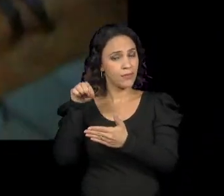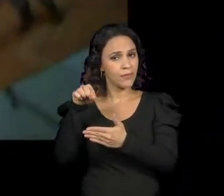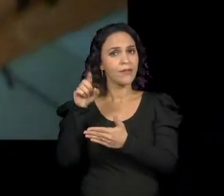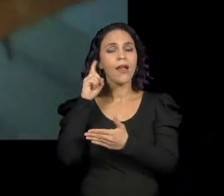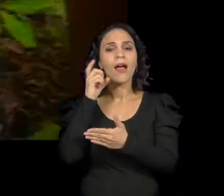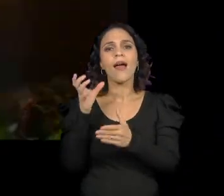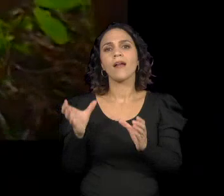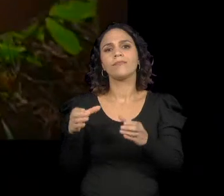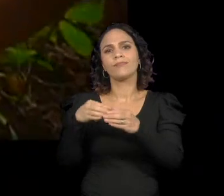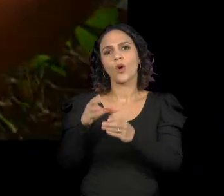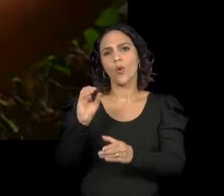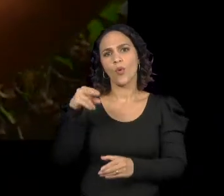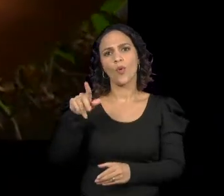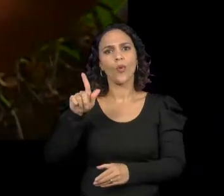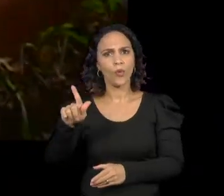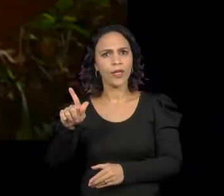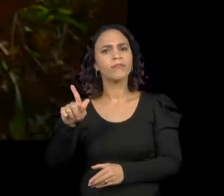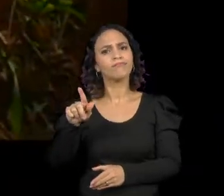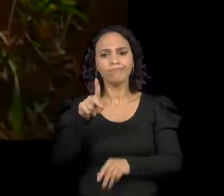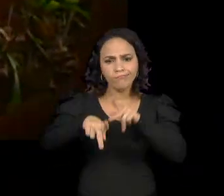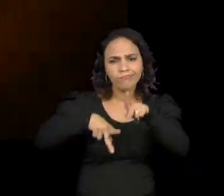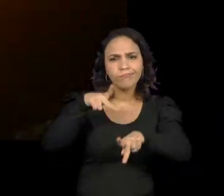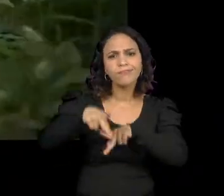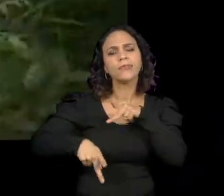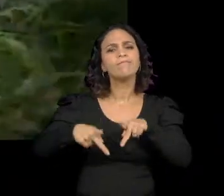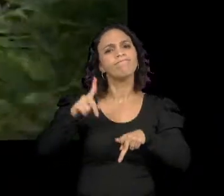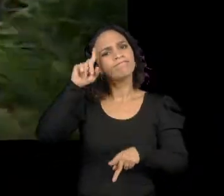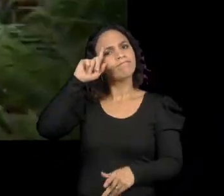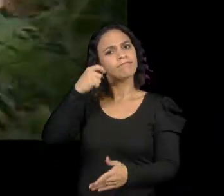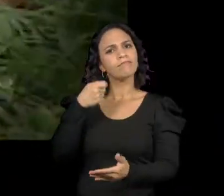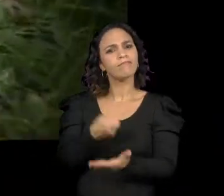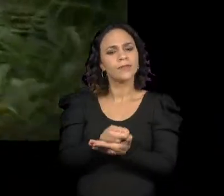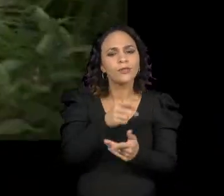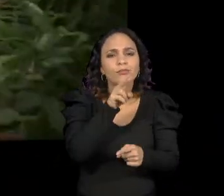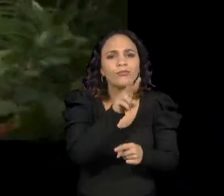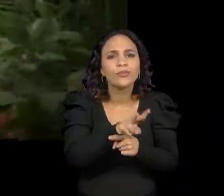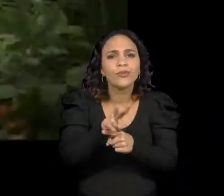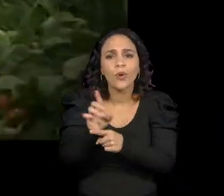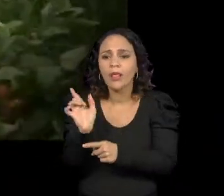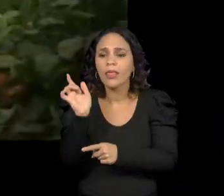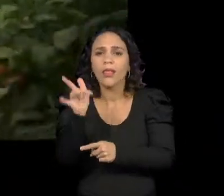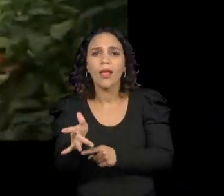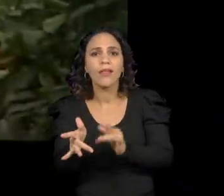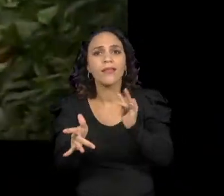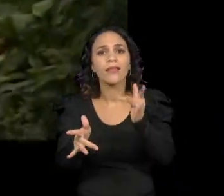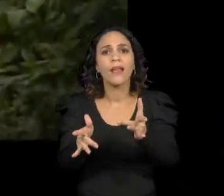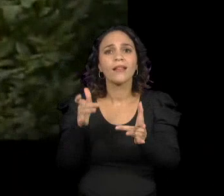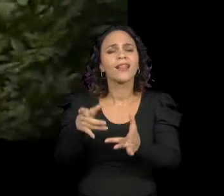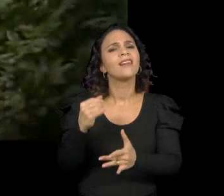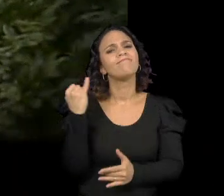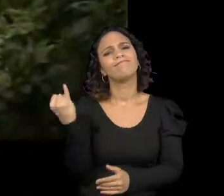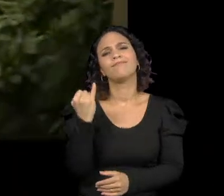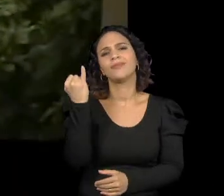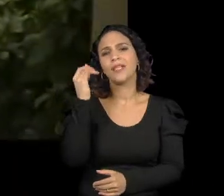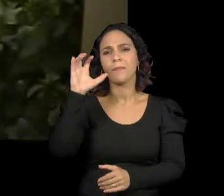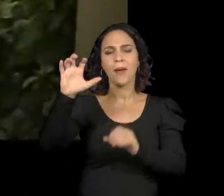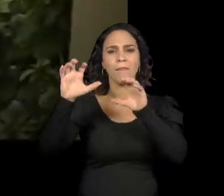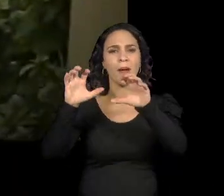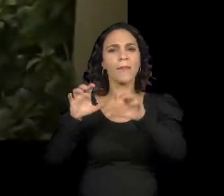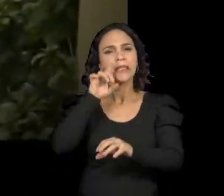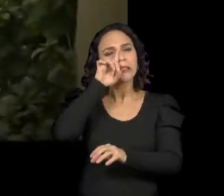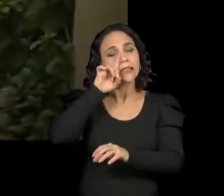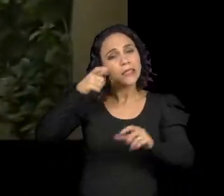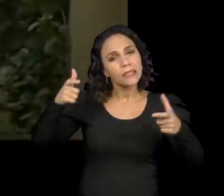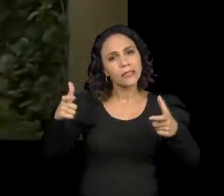da sociedade civil decidida a proteger os últimos fragmentos de um dos biomas mais